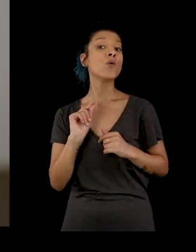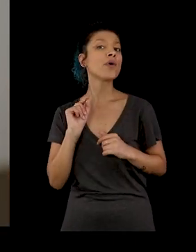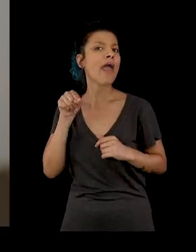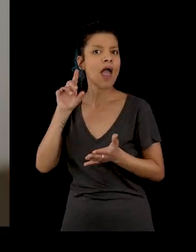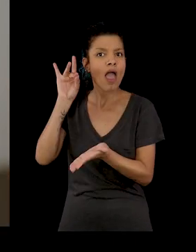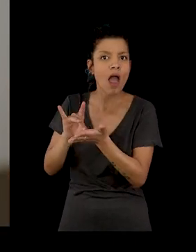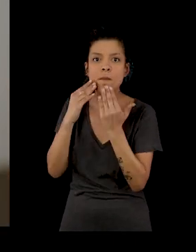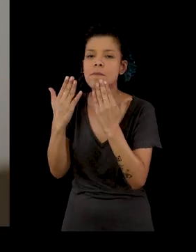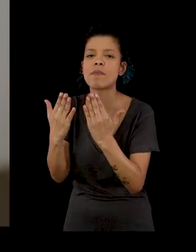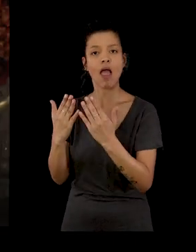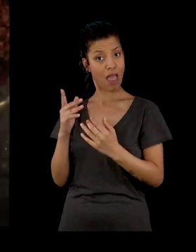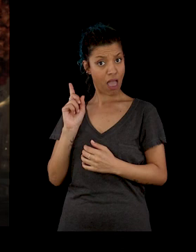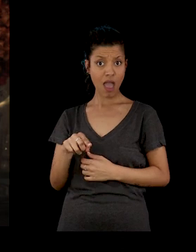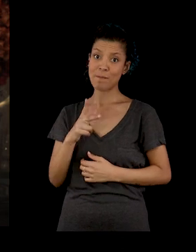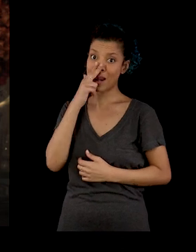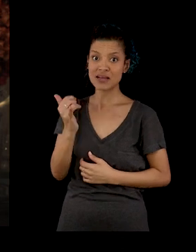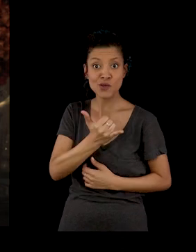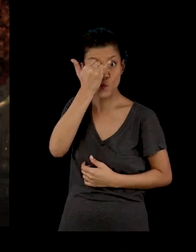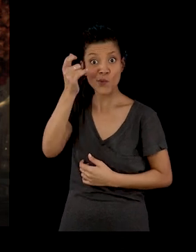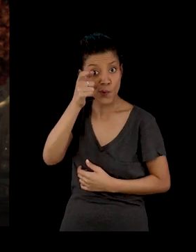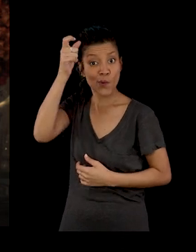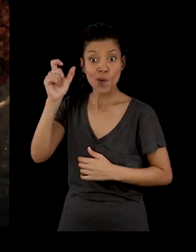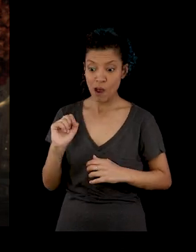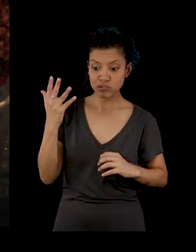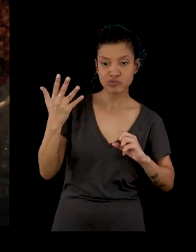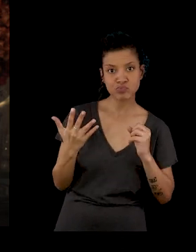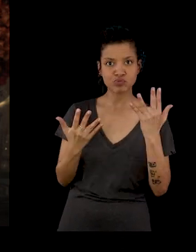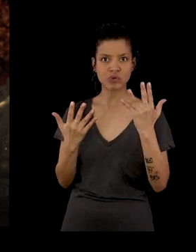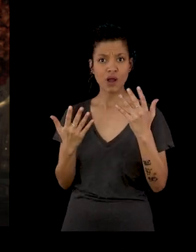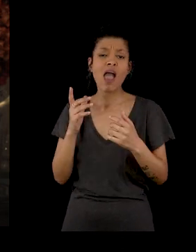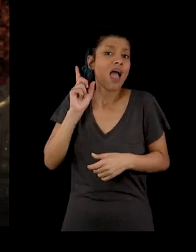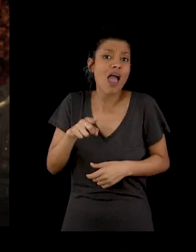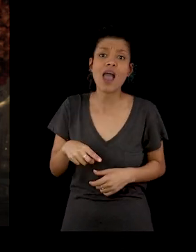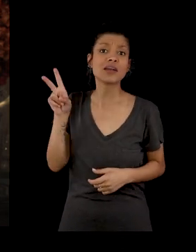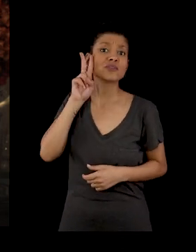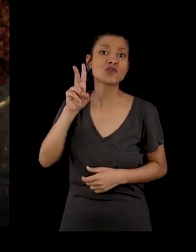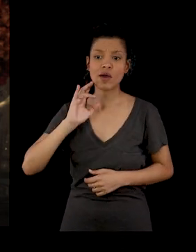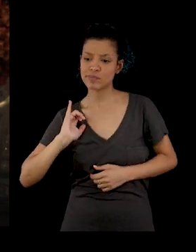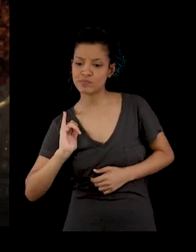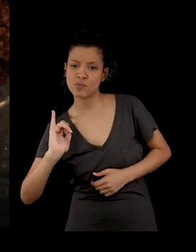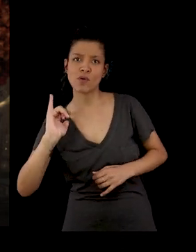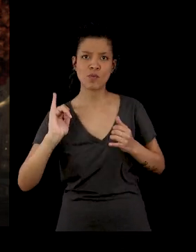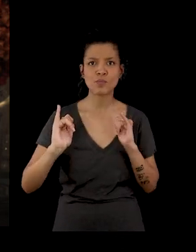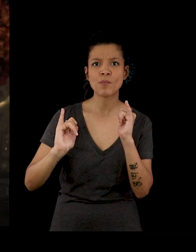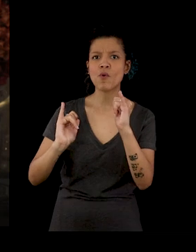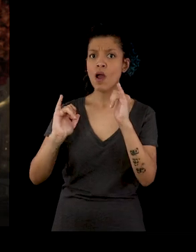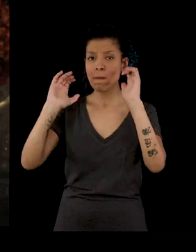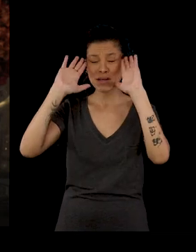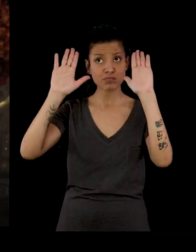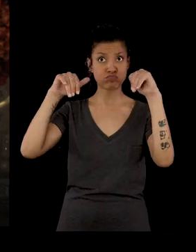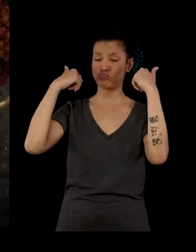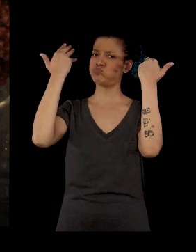Estaria coincidentemente. E, ao mesmo tempo, nós somos contadores de histórias que nos excedemos.